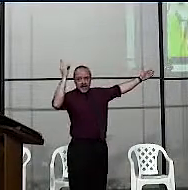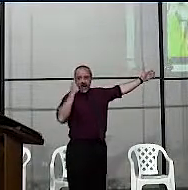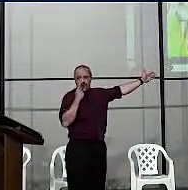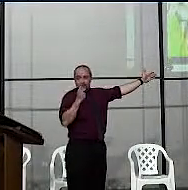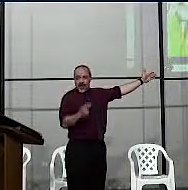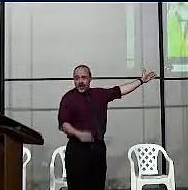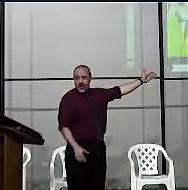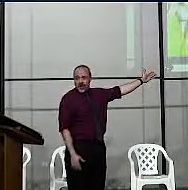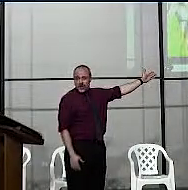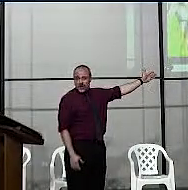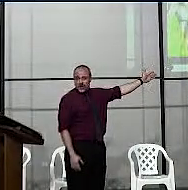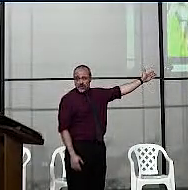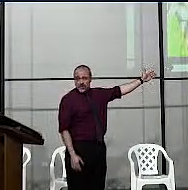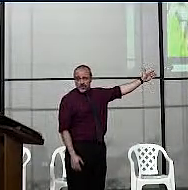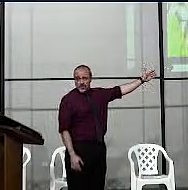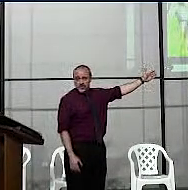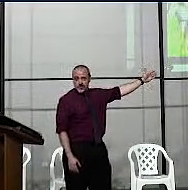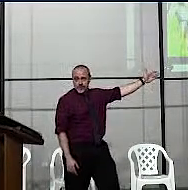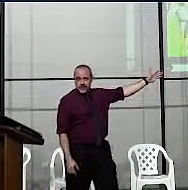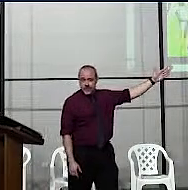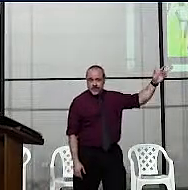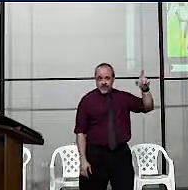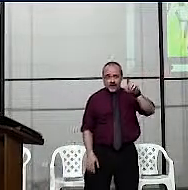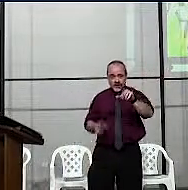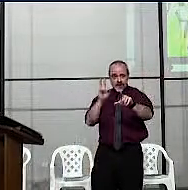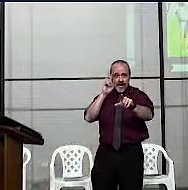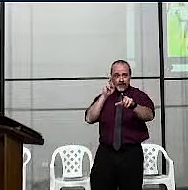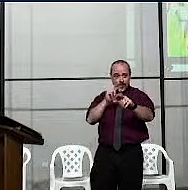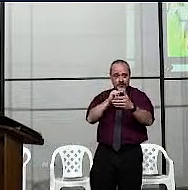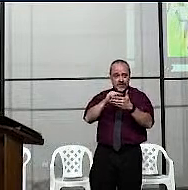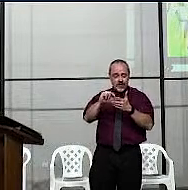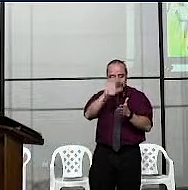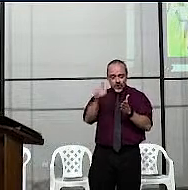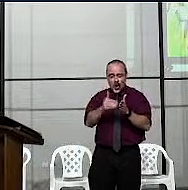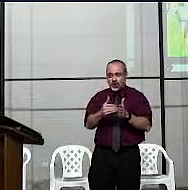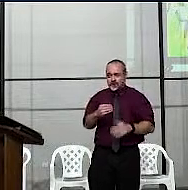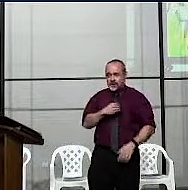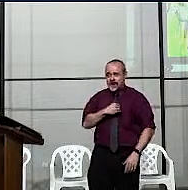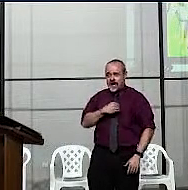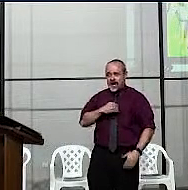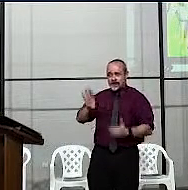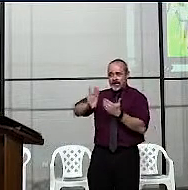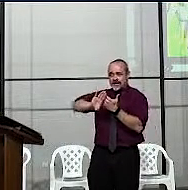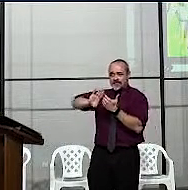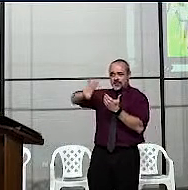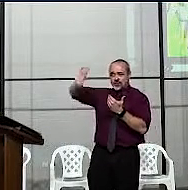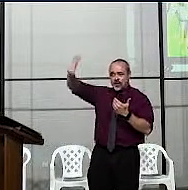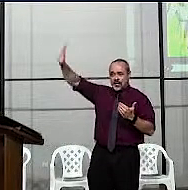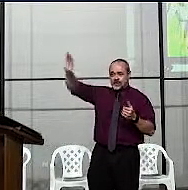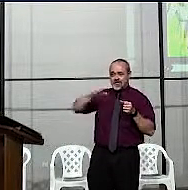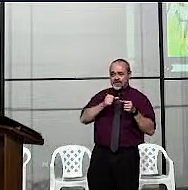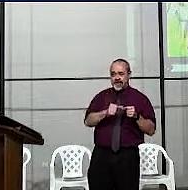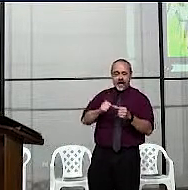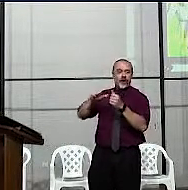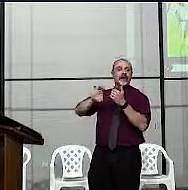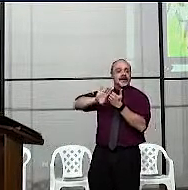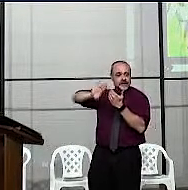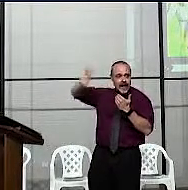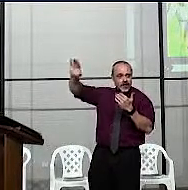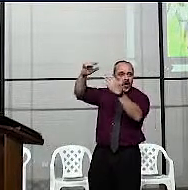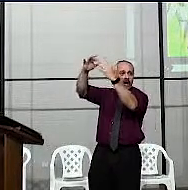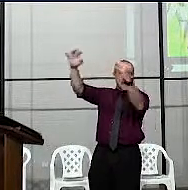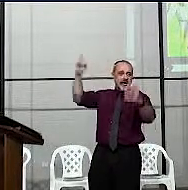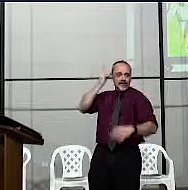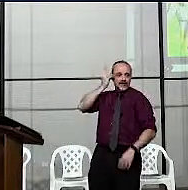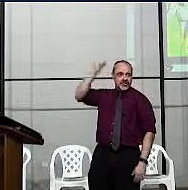E Deus falou, lembra o versículo, todos pecaram e destituídos estão